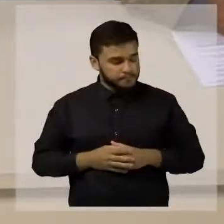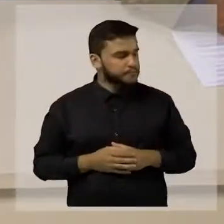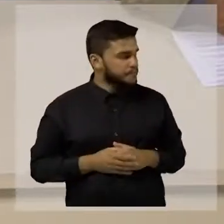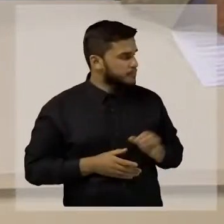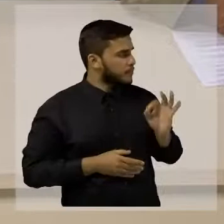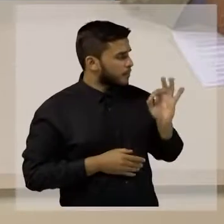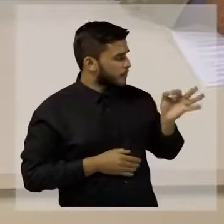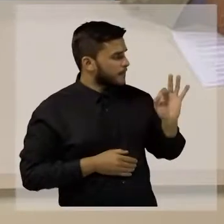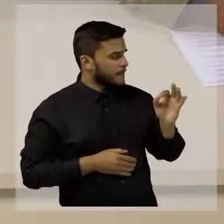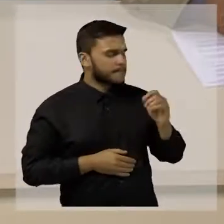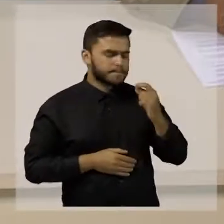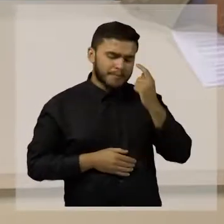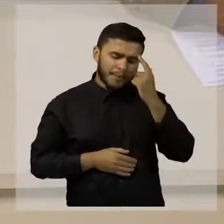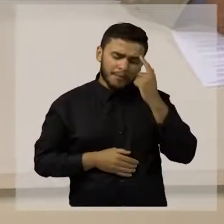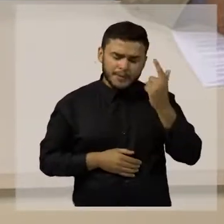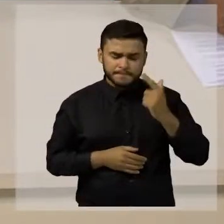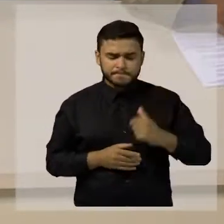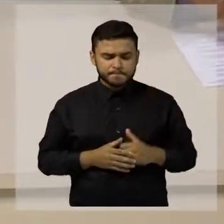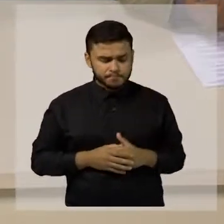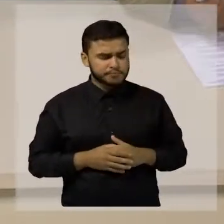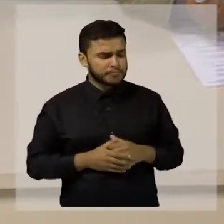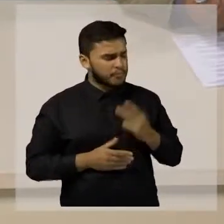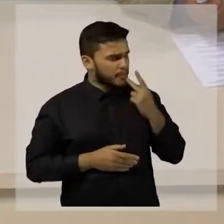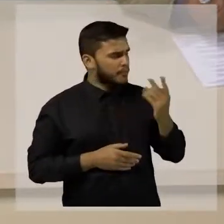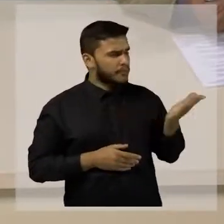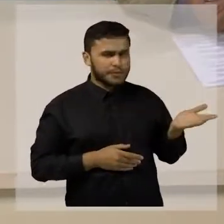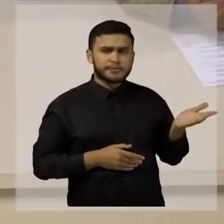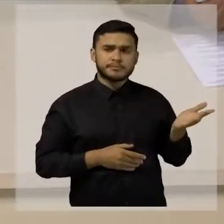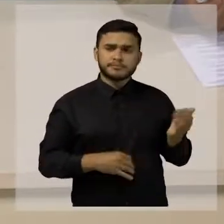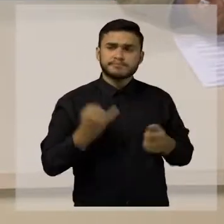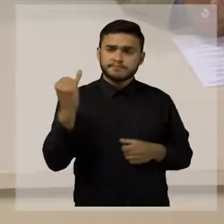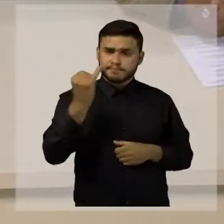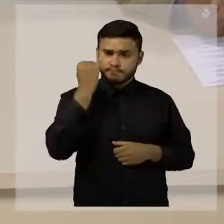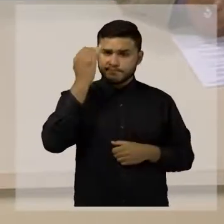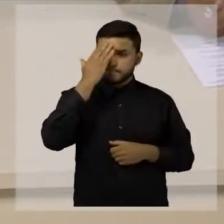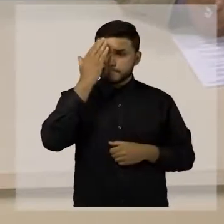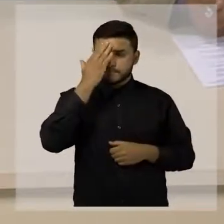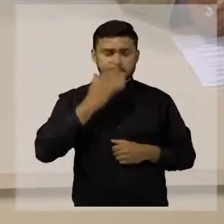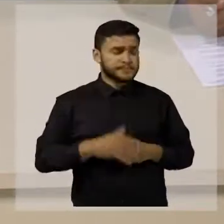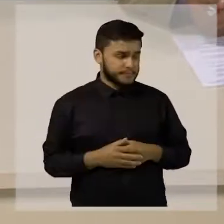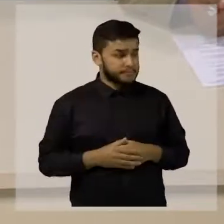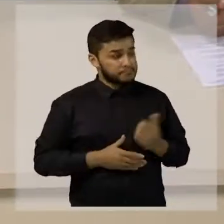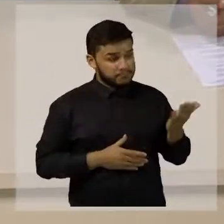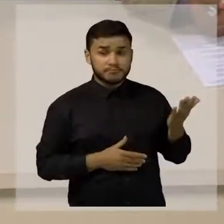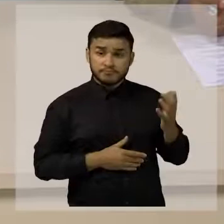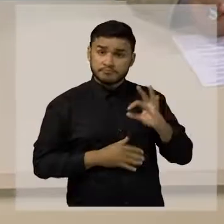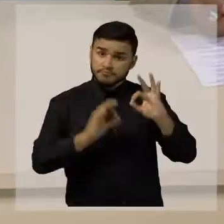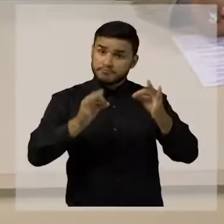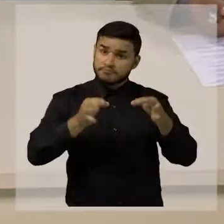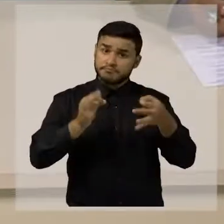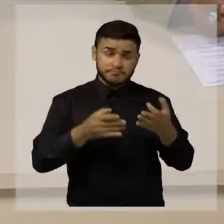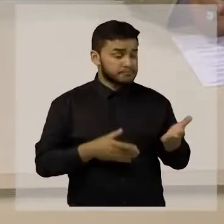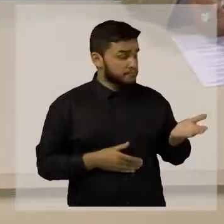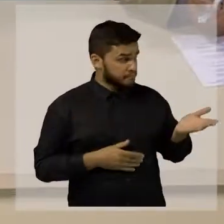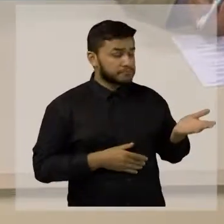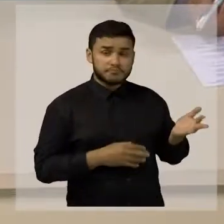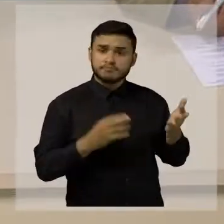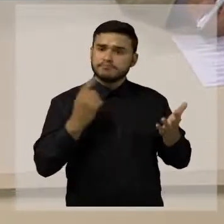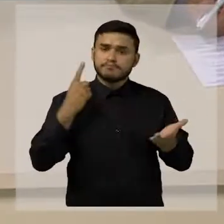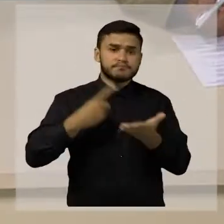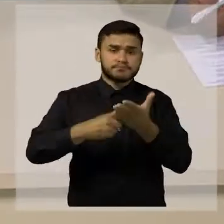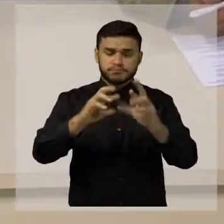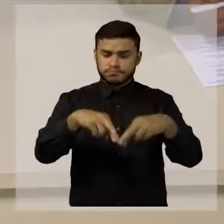Você falava um pouquinho antes desta reportagem importantíssima, porque foi importantíssima a